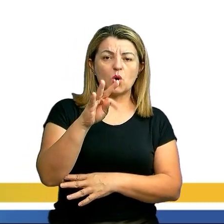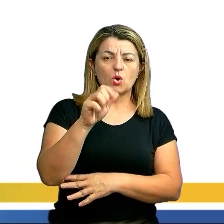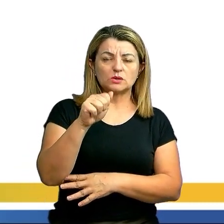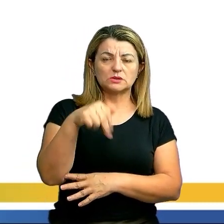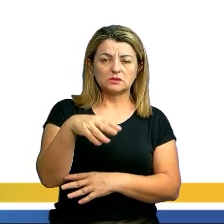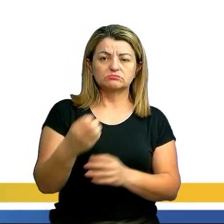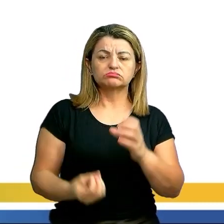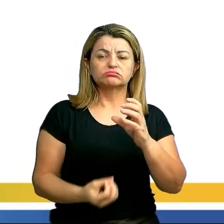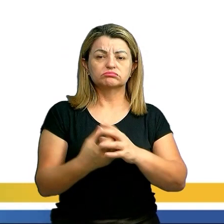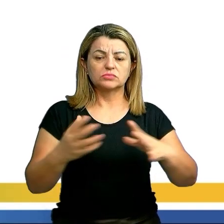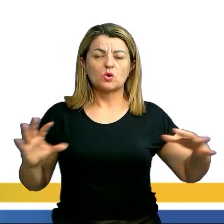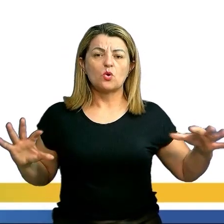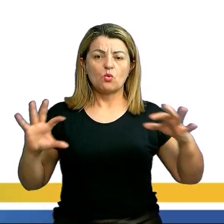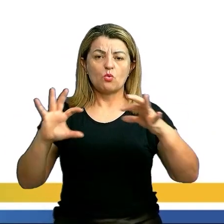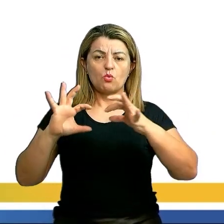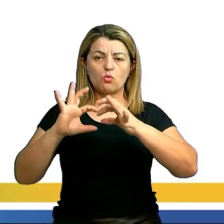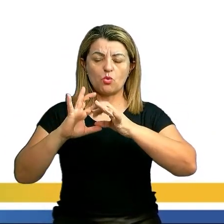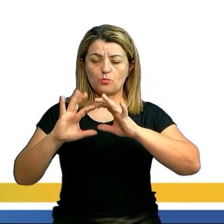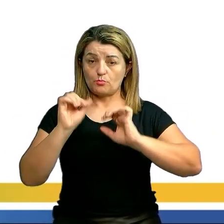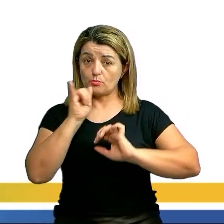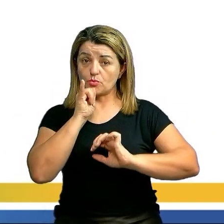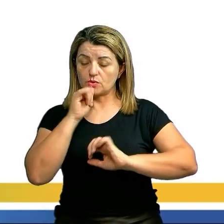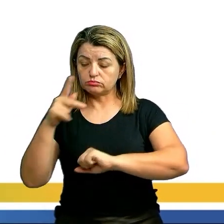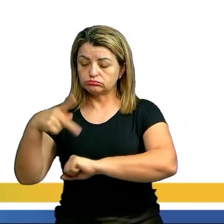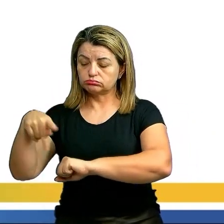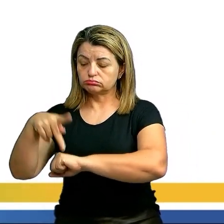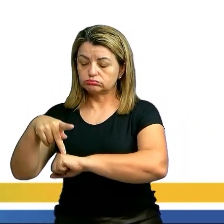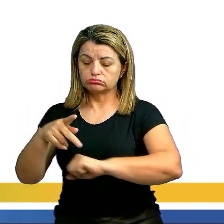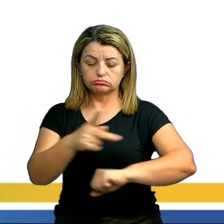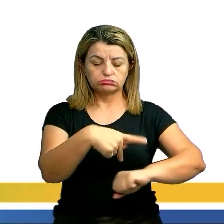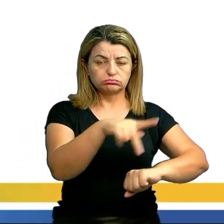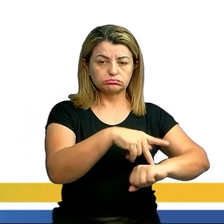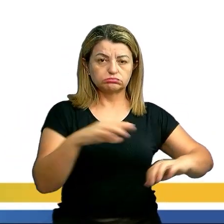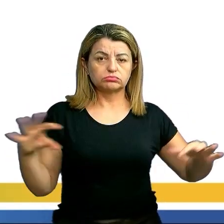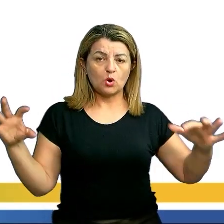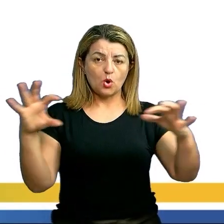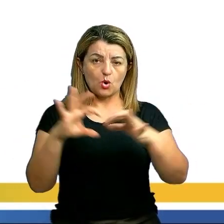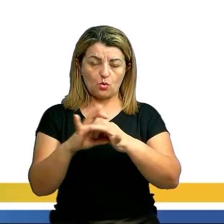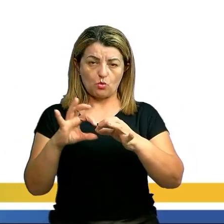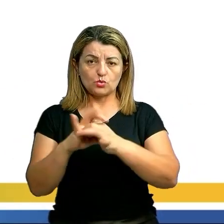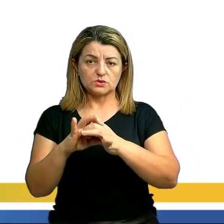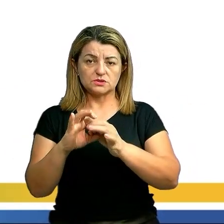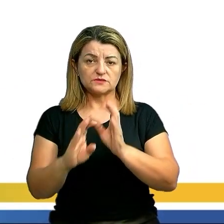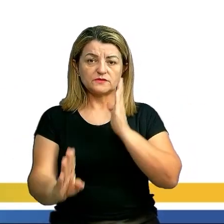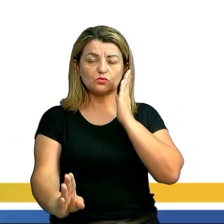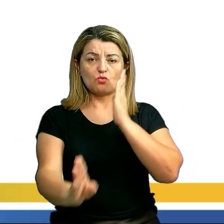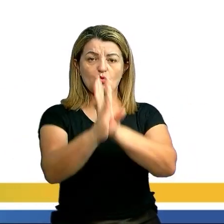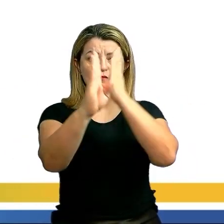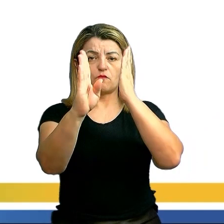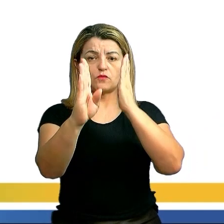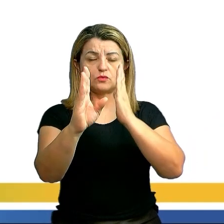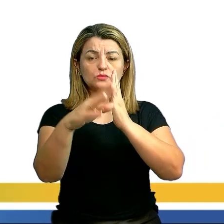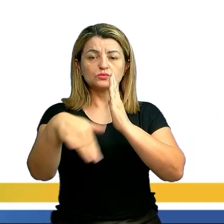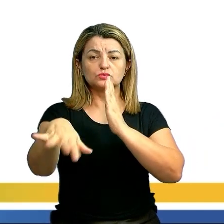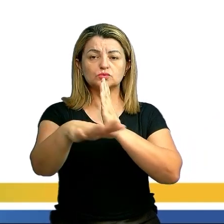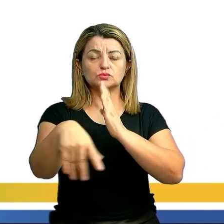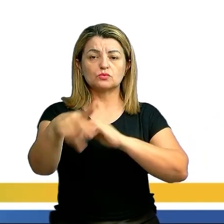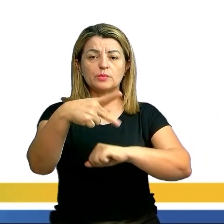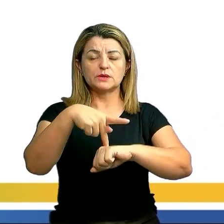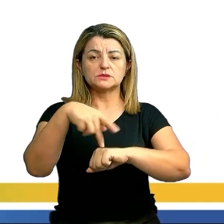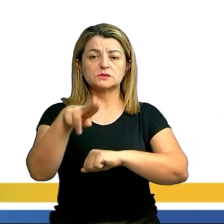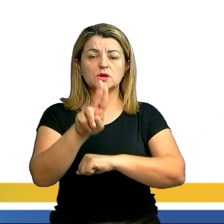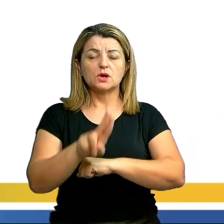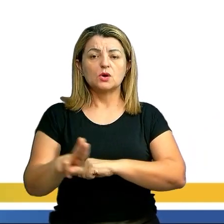objetivo de unir países para o caso de um possível confronto direto com a União Soviética e os seus países